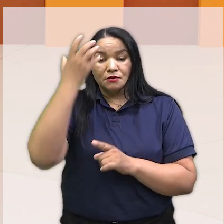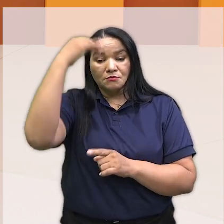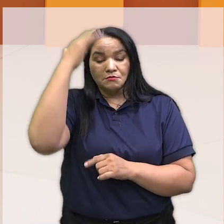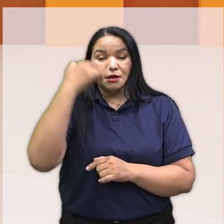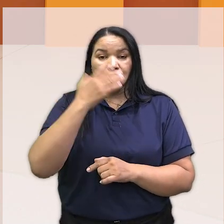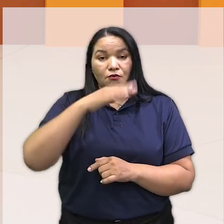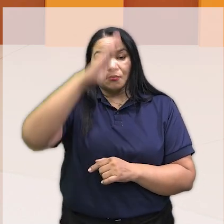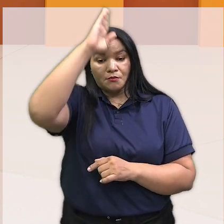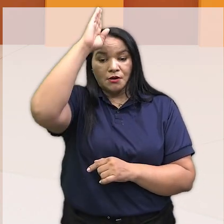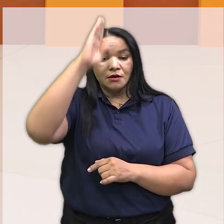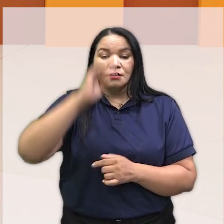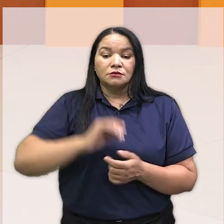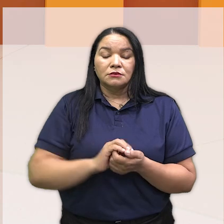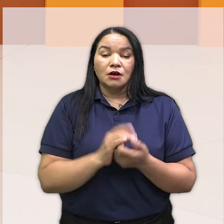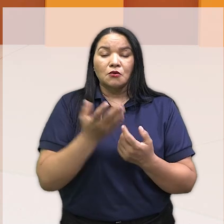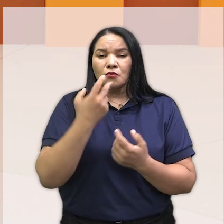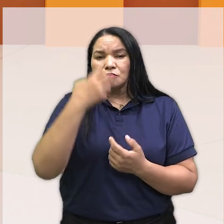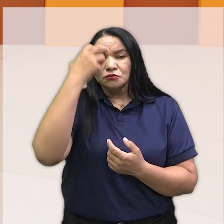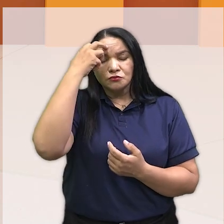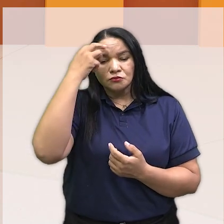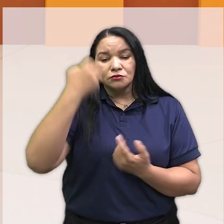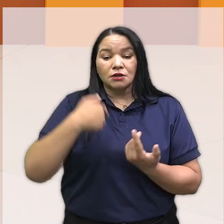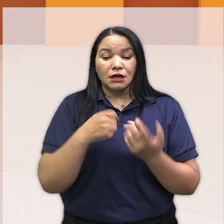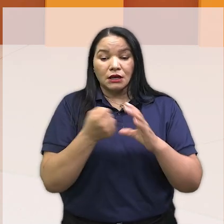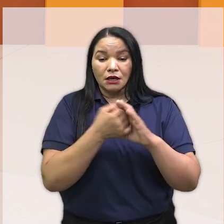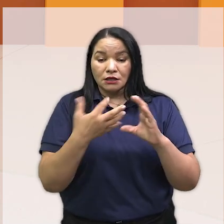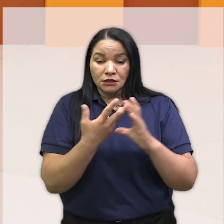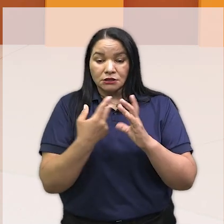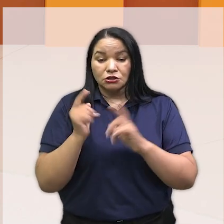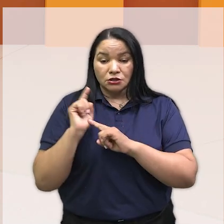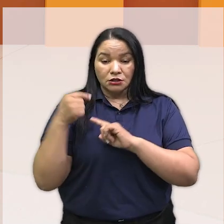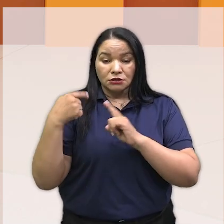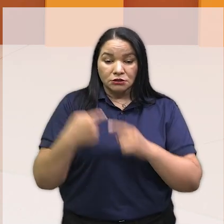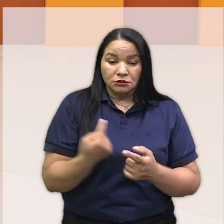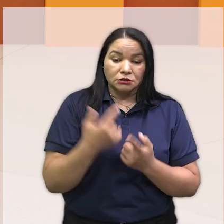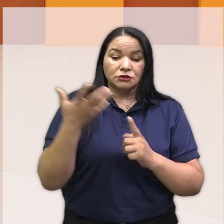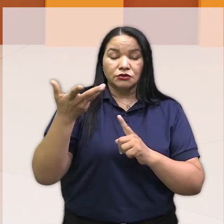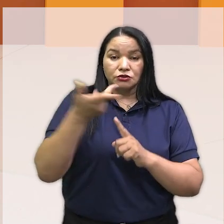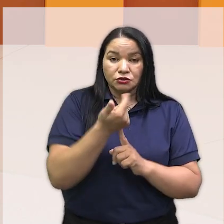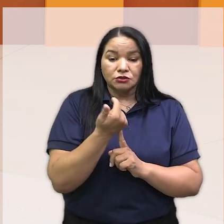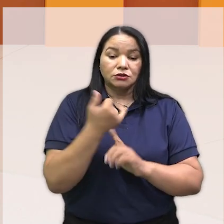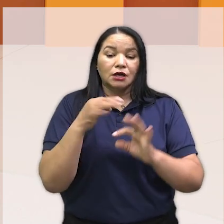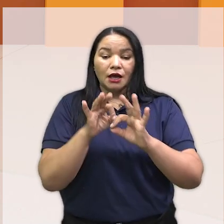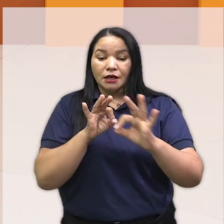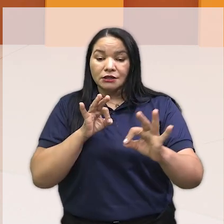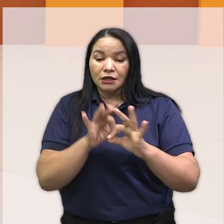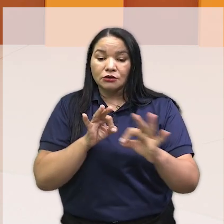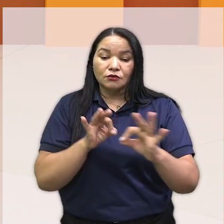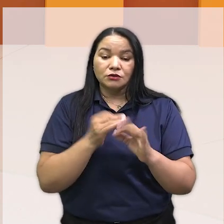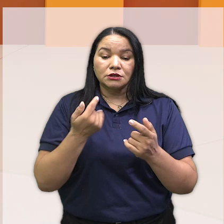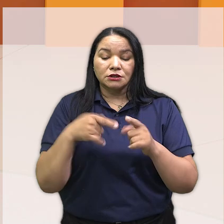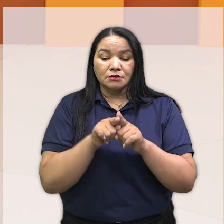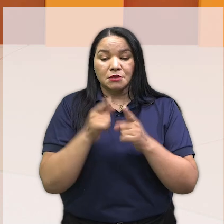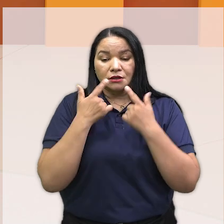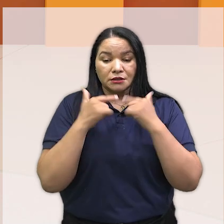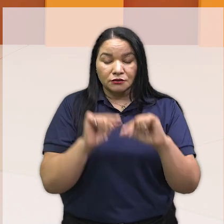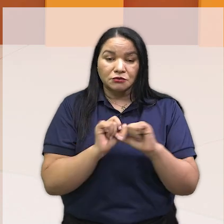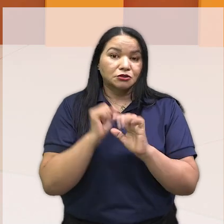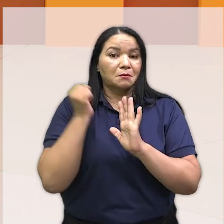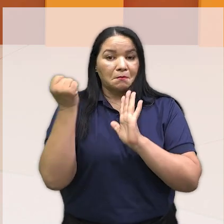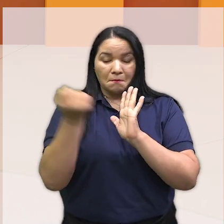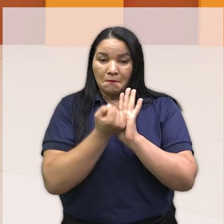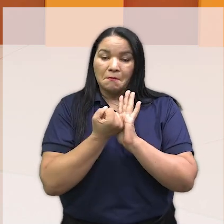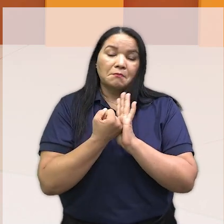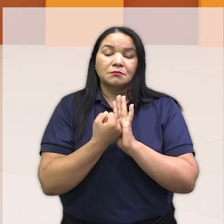Romano. Essas culturas têm uma característica de herança artística, arquitetônica e linguística